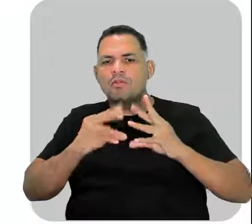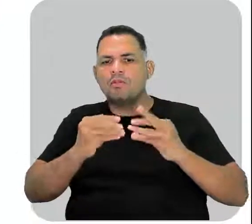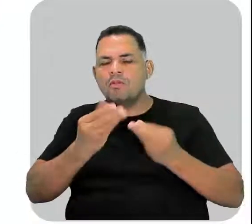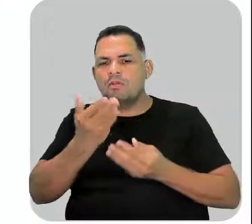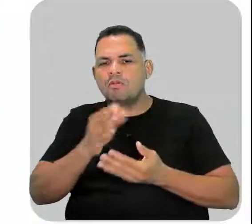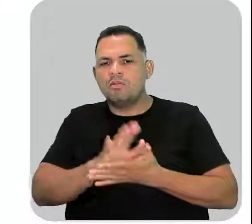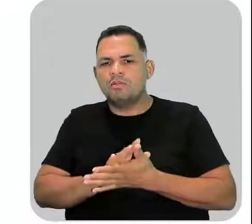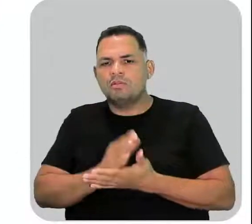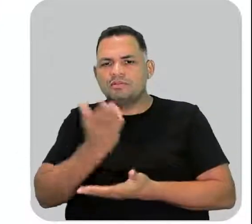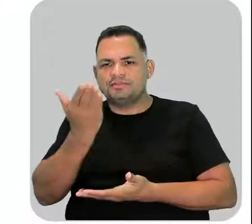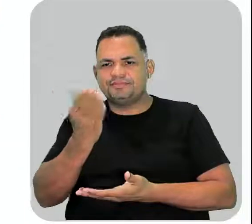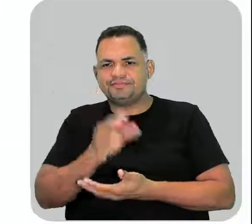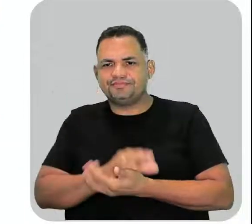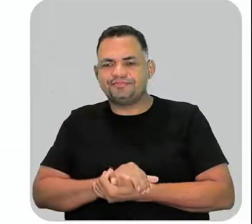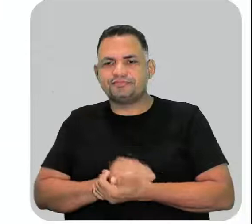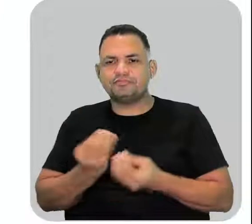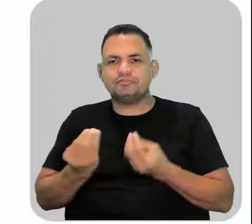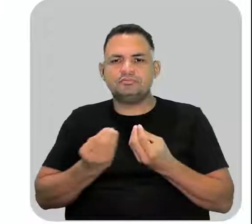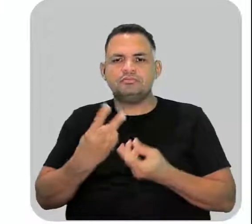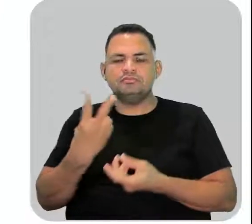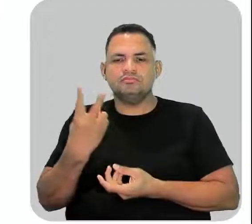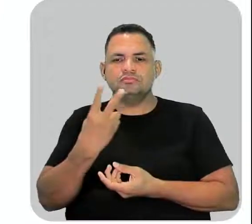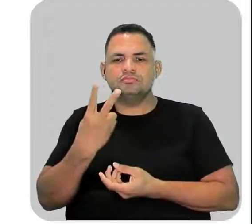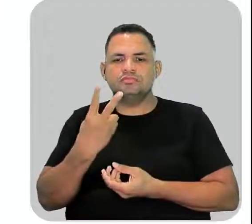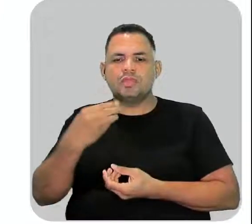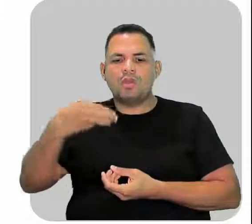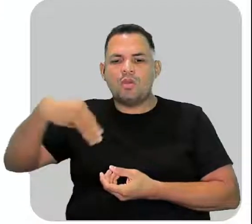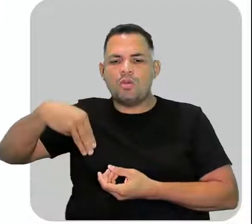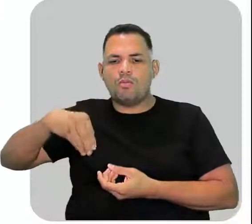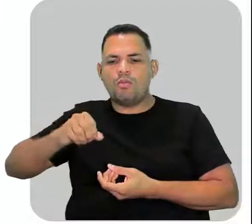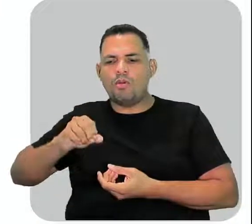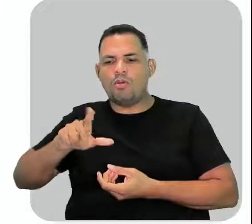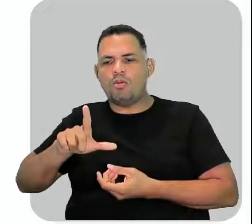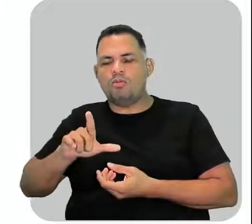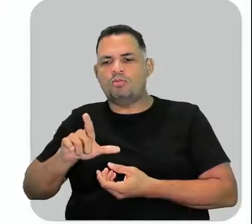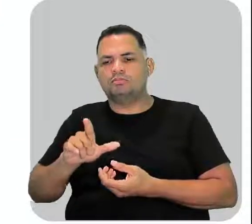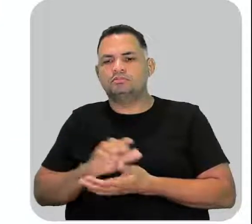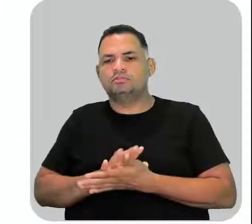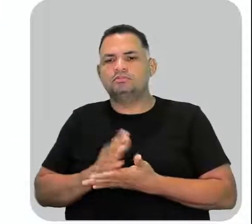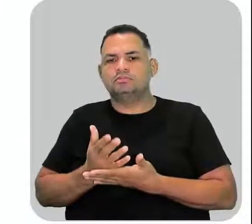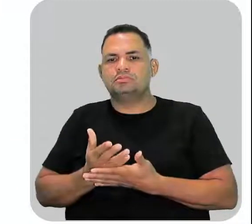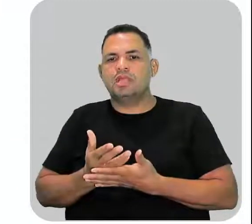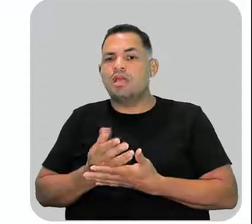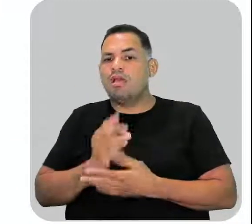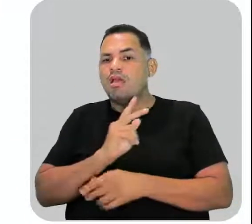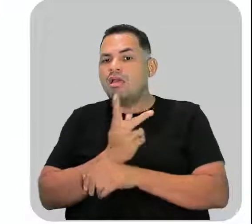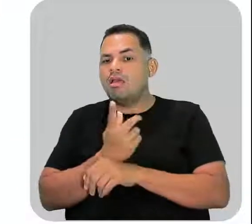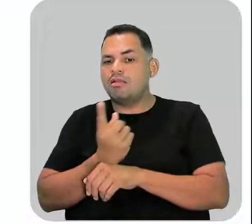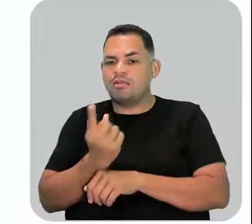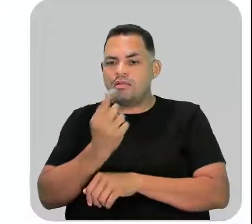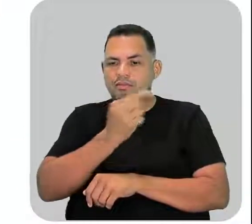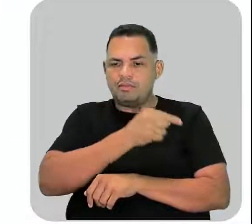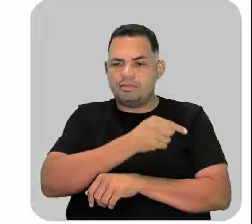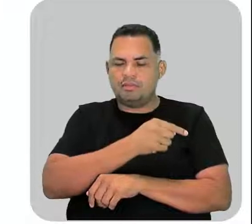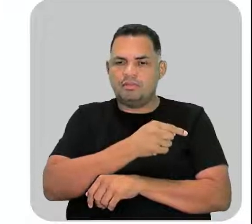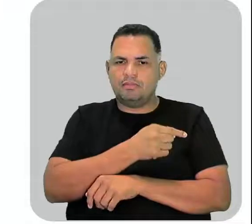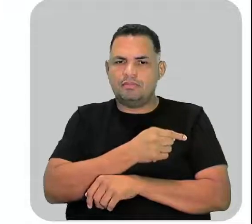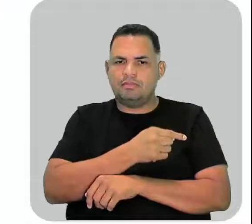é hidrogenado aqui com 2 mols de hidrogênio, esses hidrogênios vão interagir